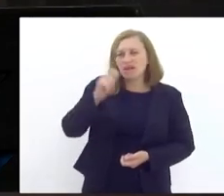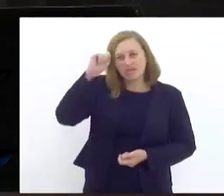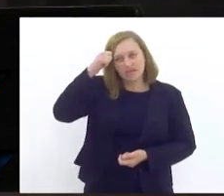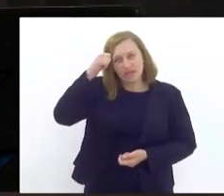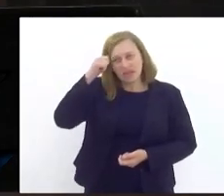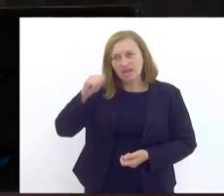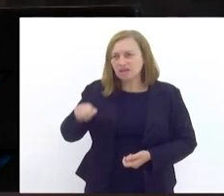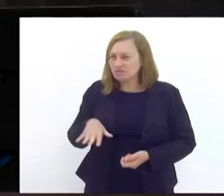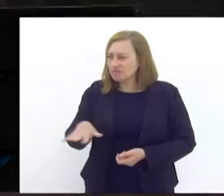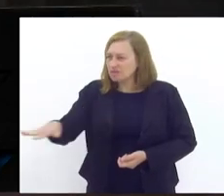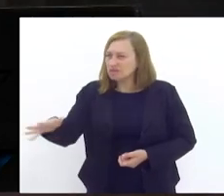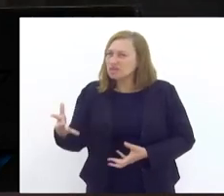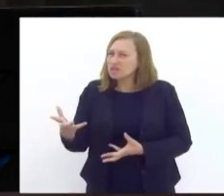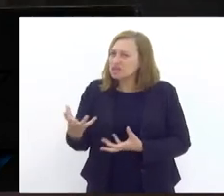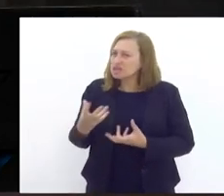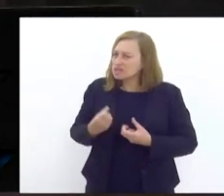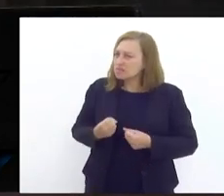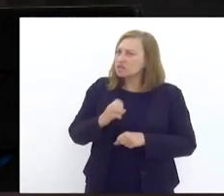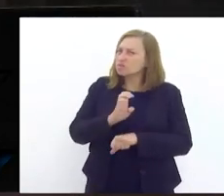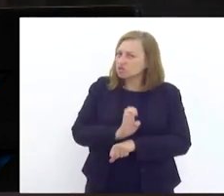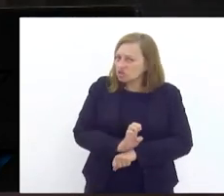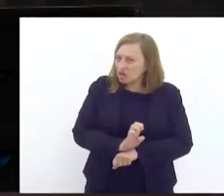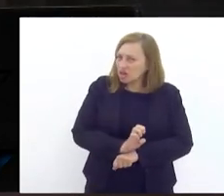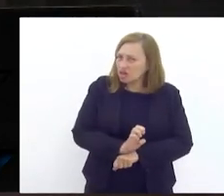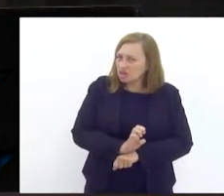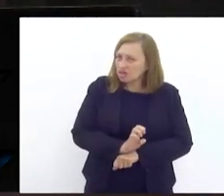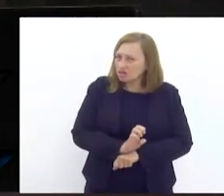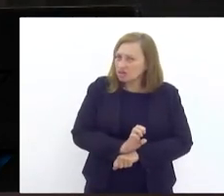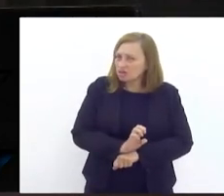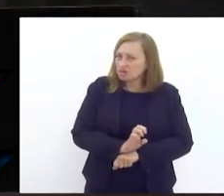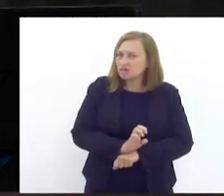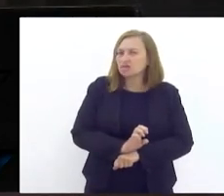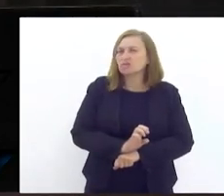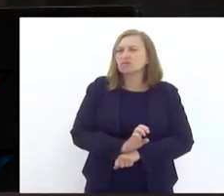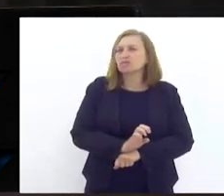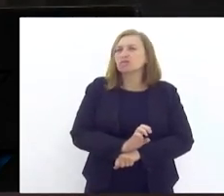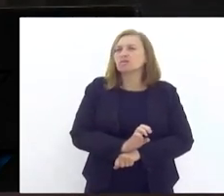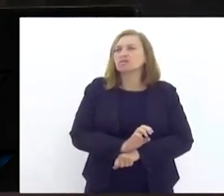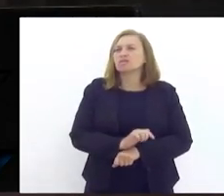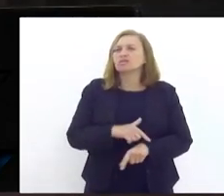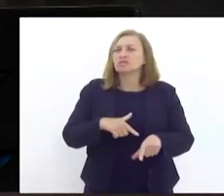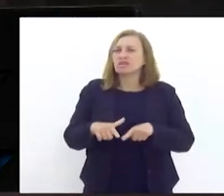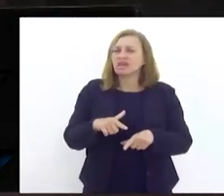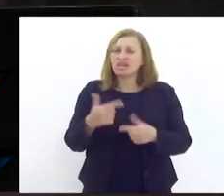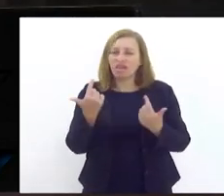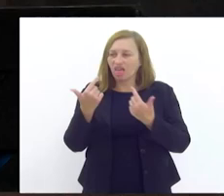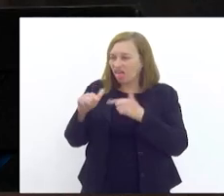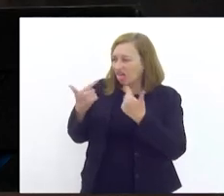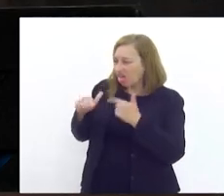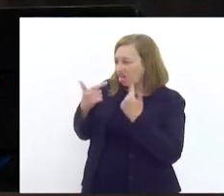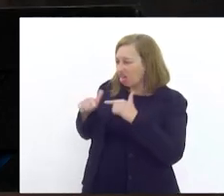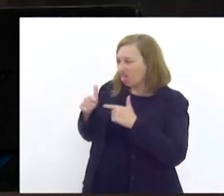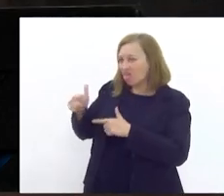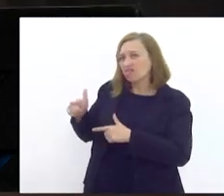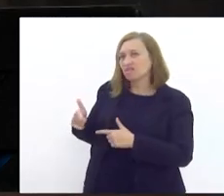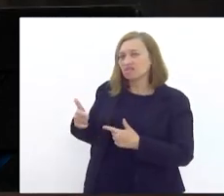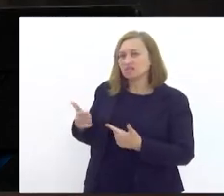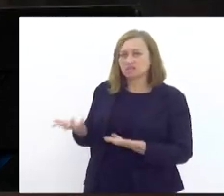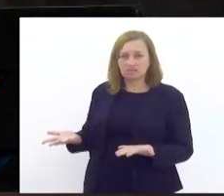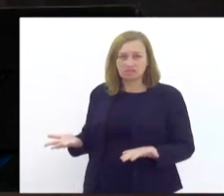numa situação de receber algo do Estado uma obra e ele faz gracinhas contra sexualidade